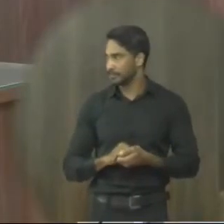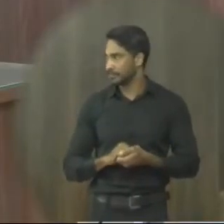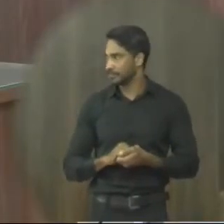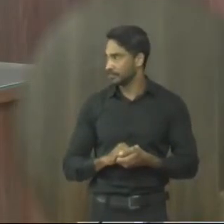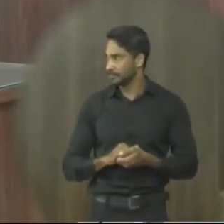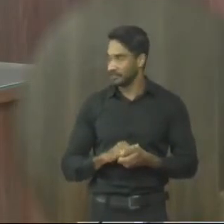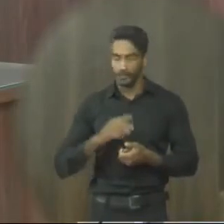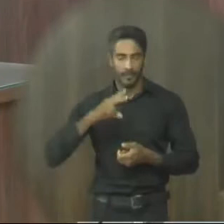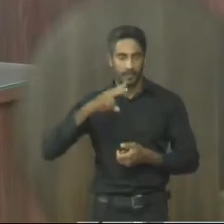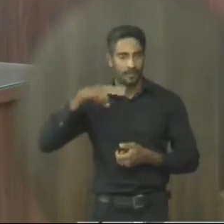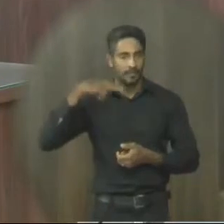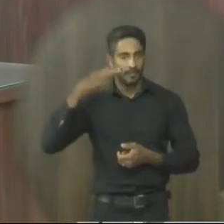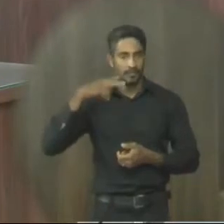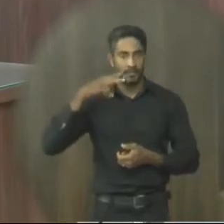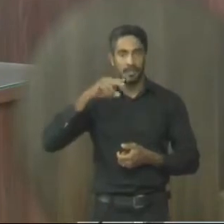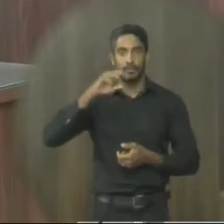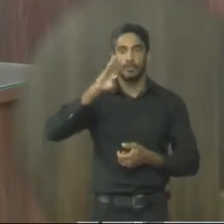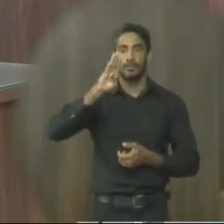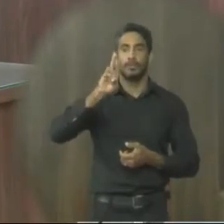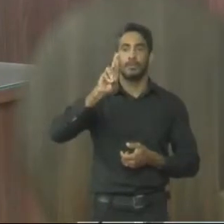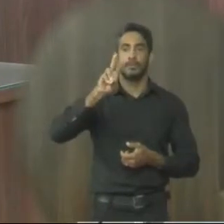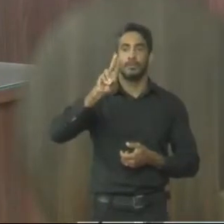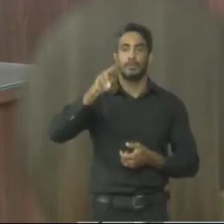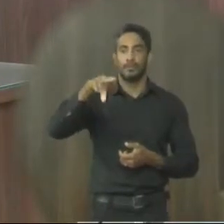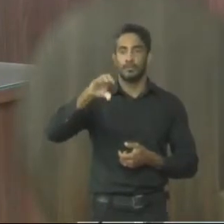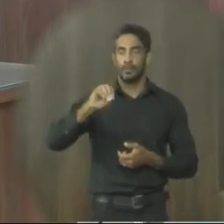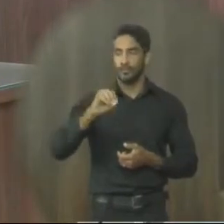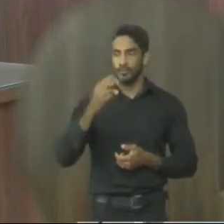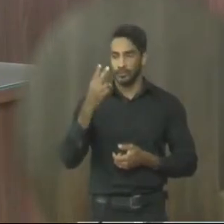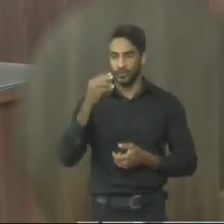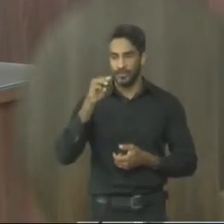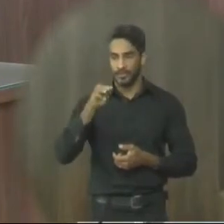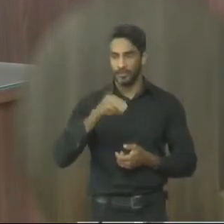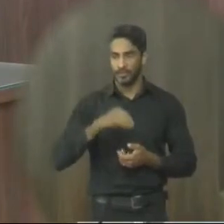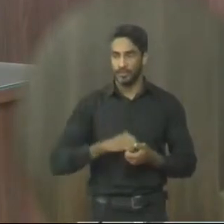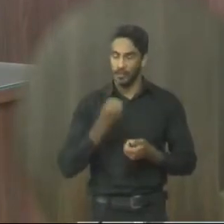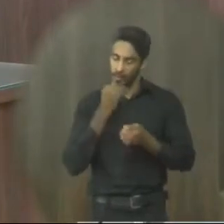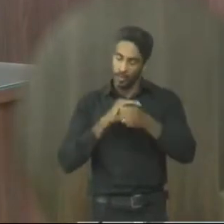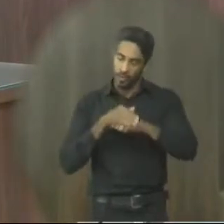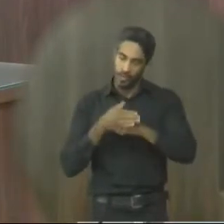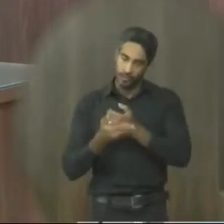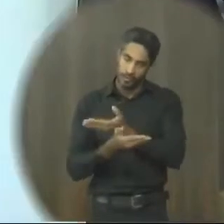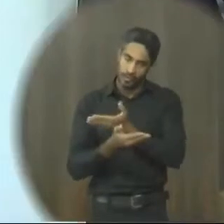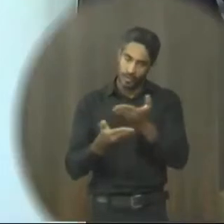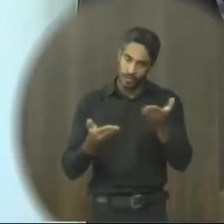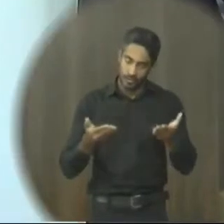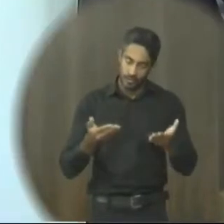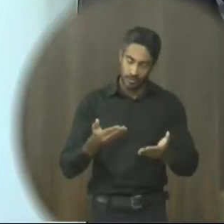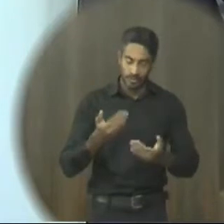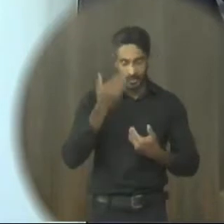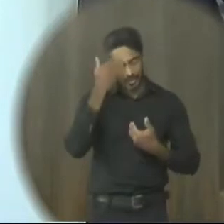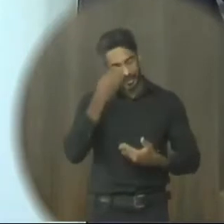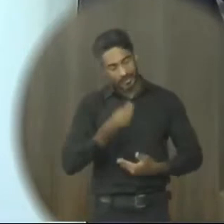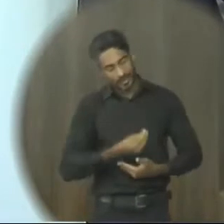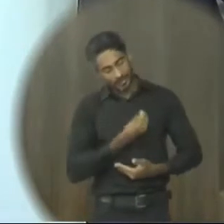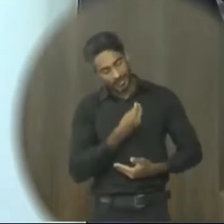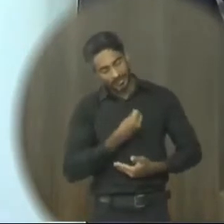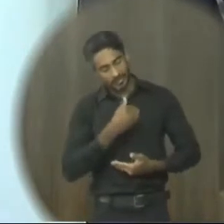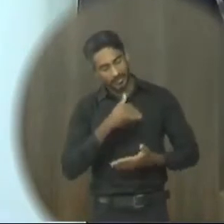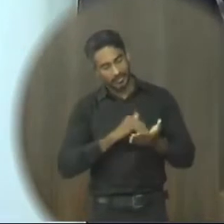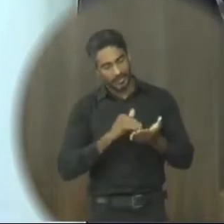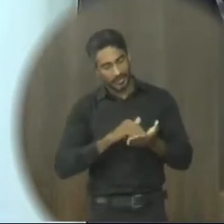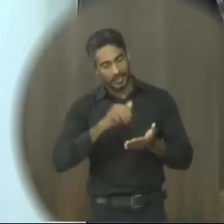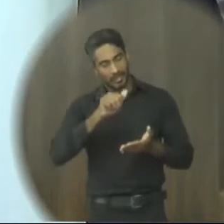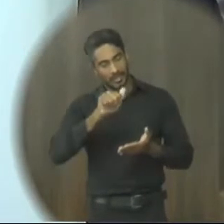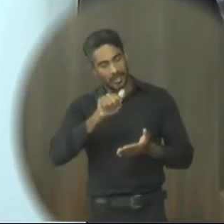pediu? Vereador Bruno, tem essa palavra. 2 minutos. Boa noite a todos. Agradecer a presença do secretário Ailson e o